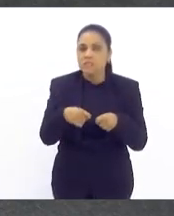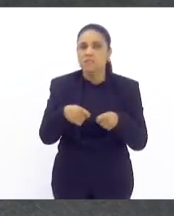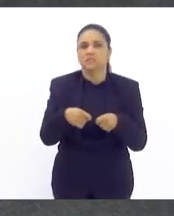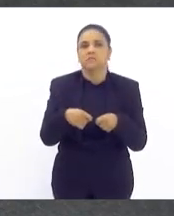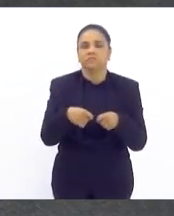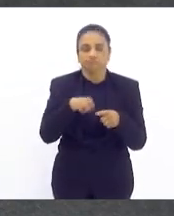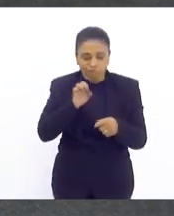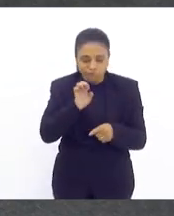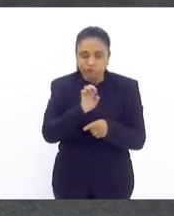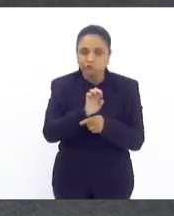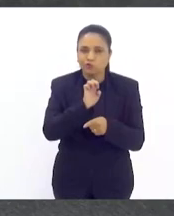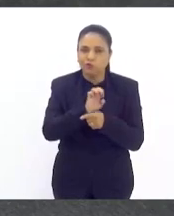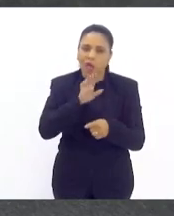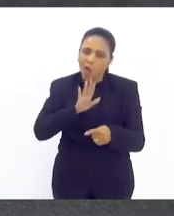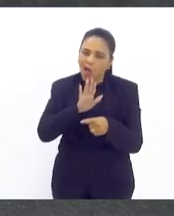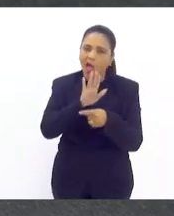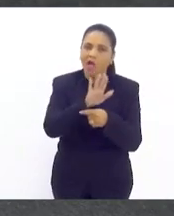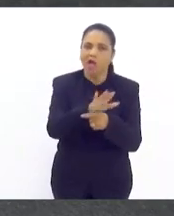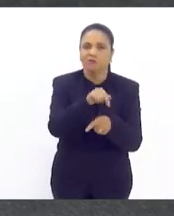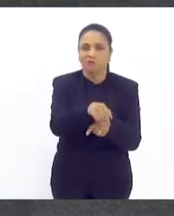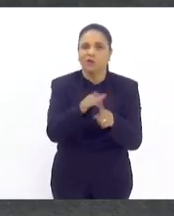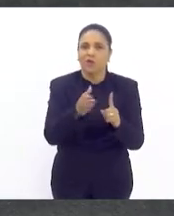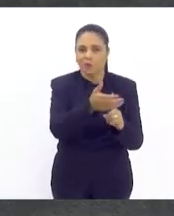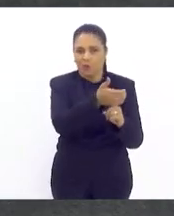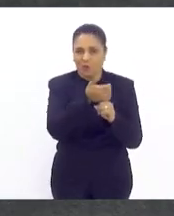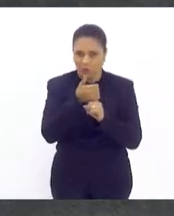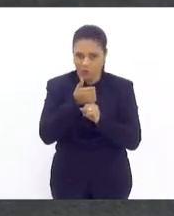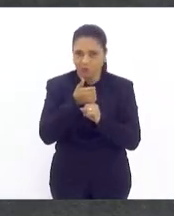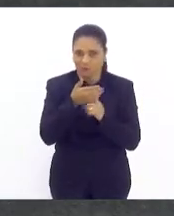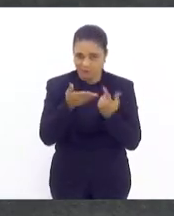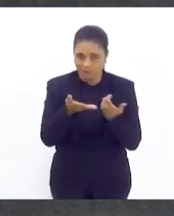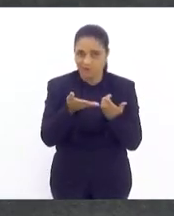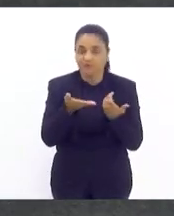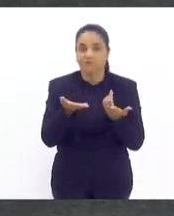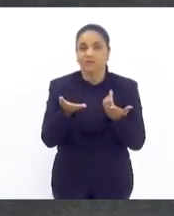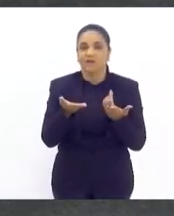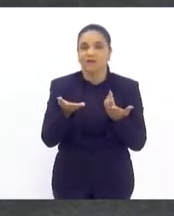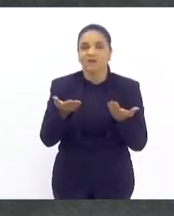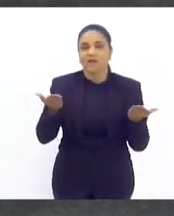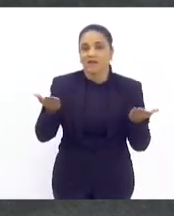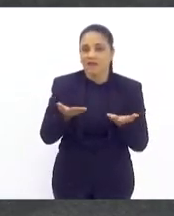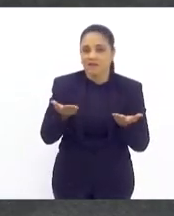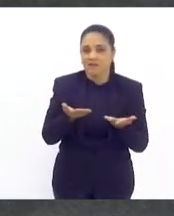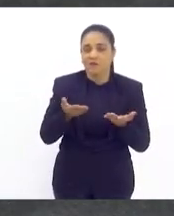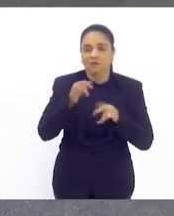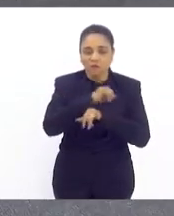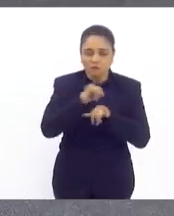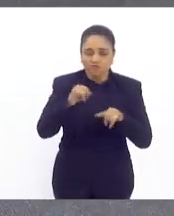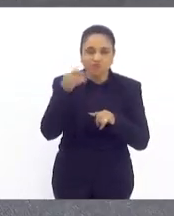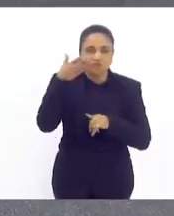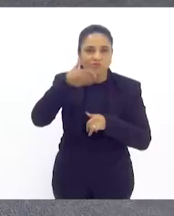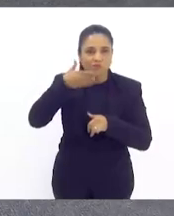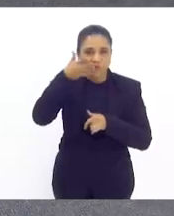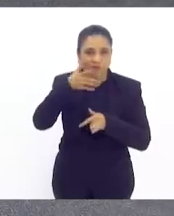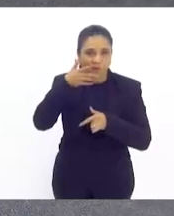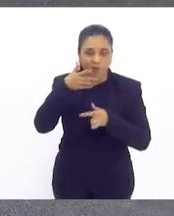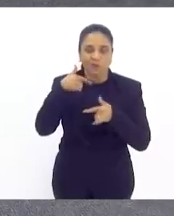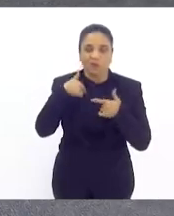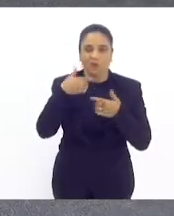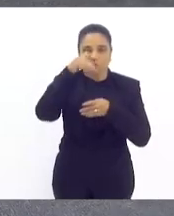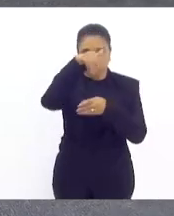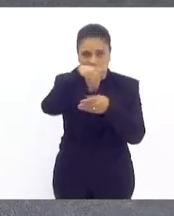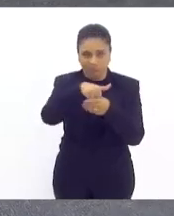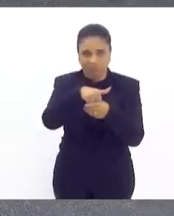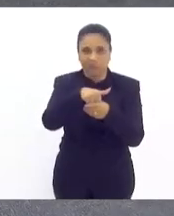forte do Estado nesse acolhimento então que era aqui já declarar o meu voto né e